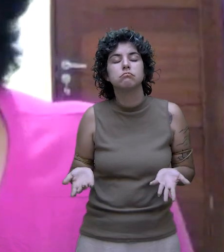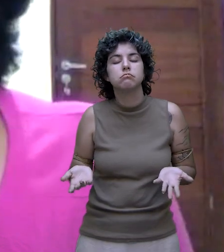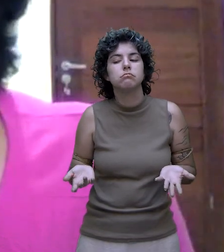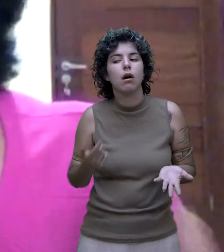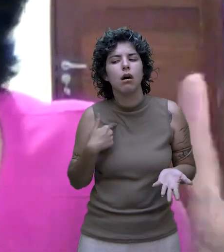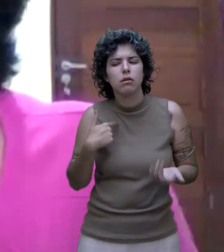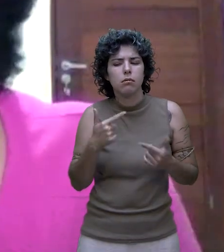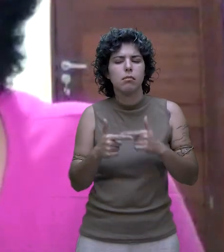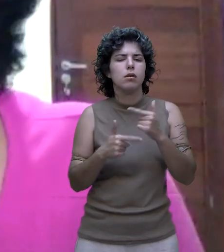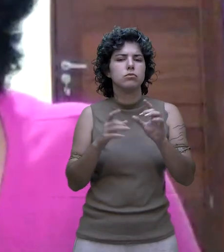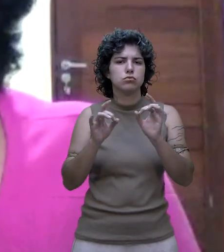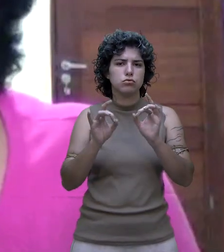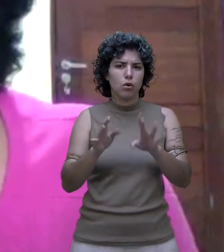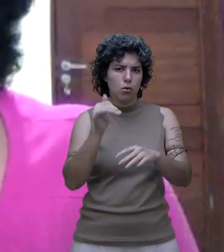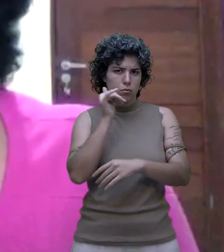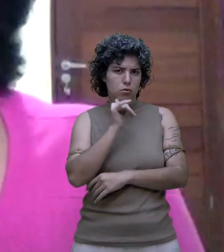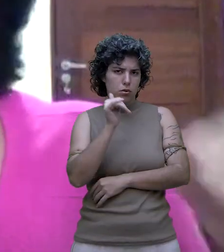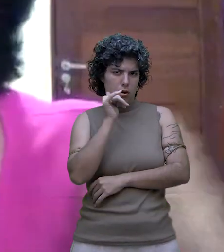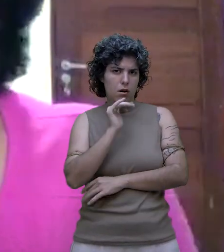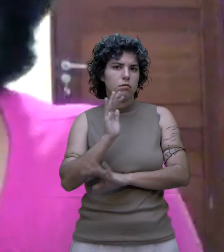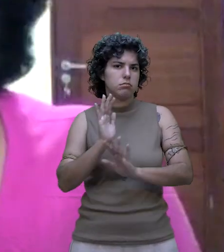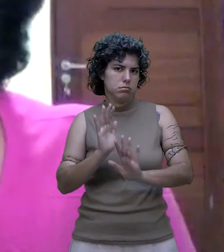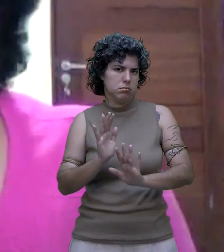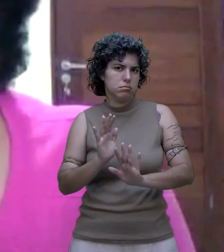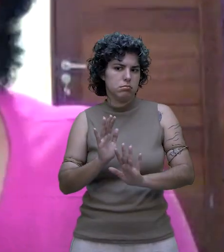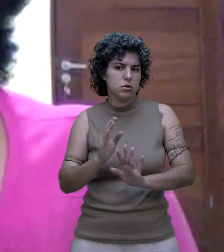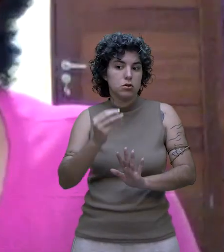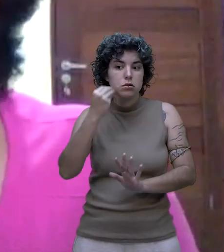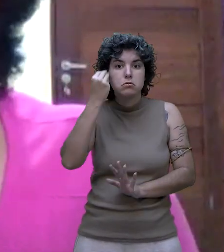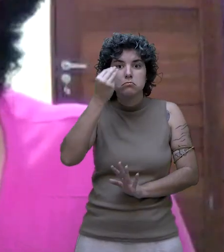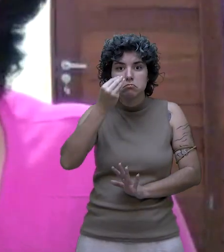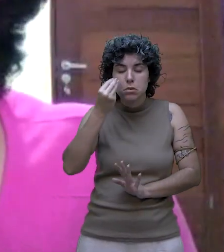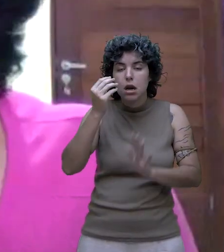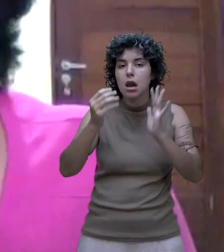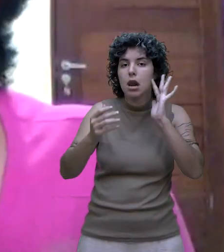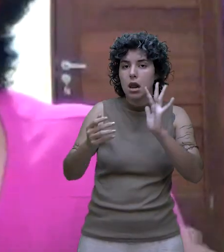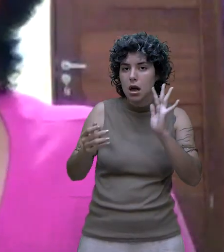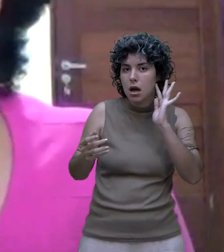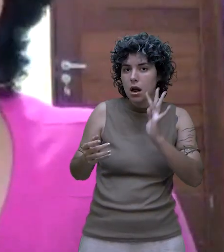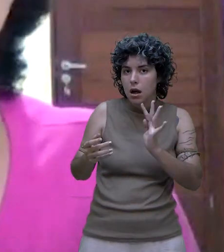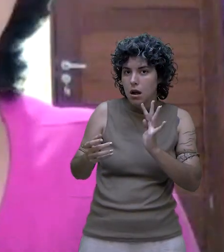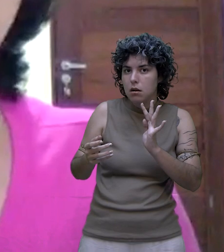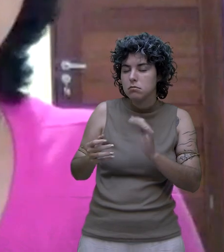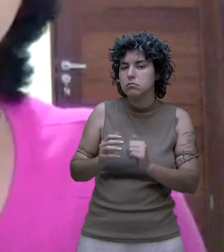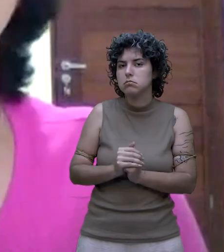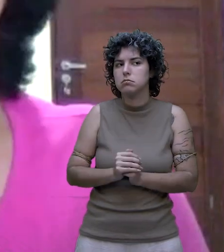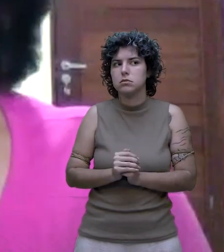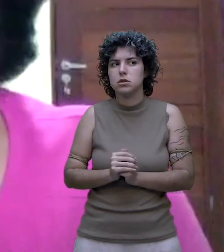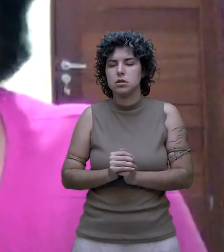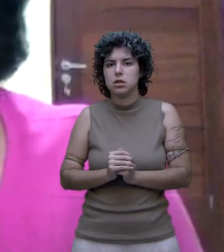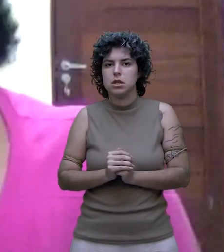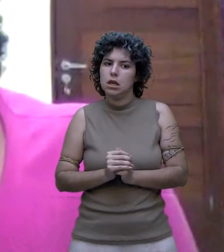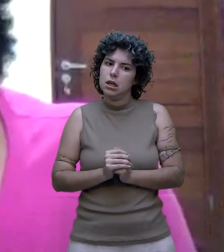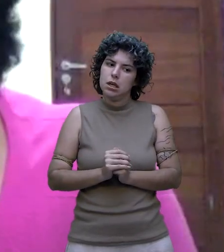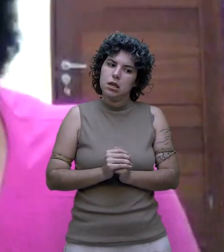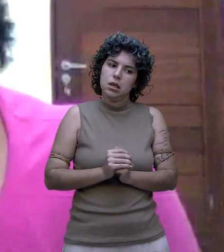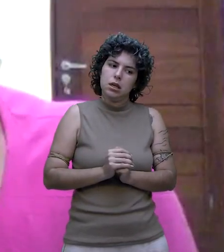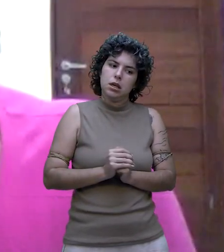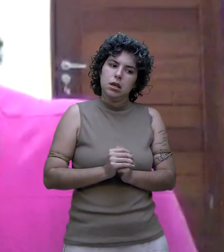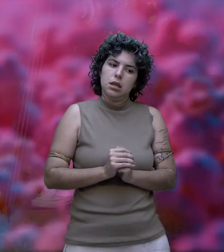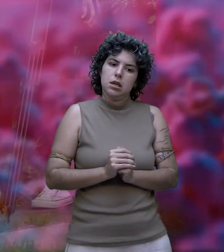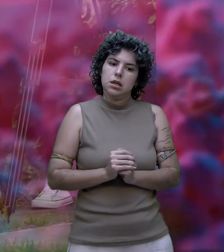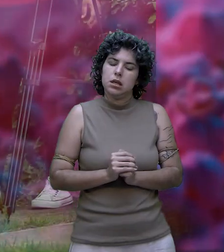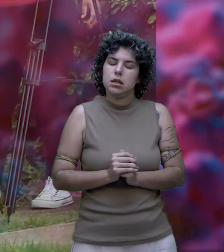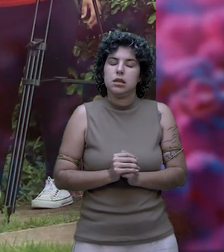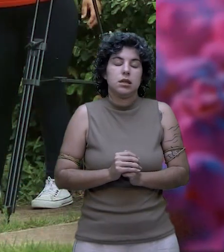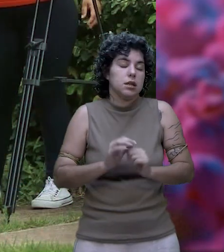trabalhar só com mulheres para eu ter essa experiência. Foi uma experiência bacana. Não posso dizer a você que, claro que set é